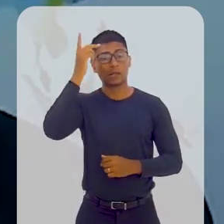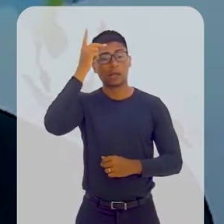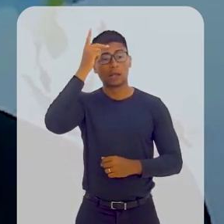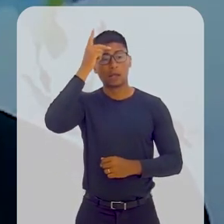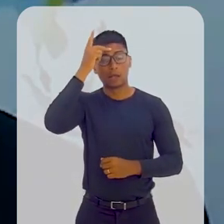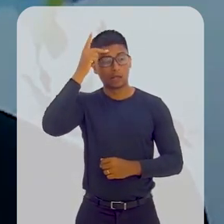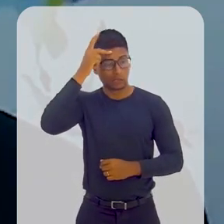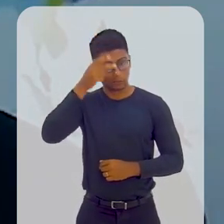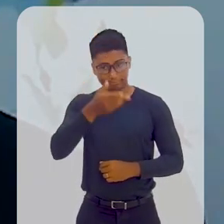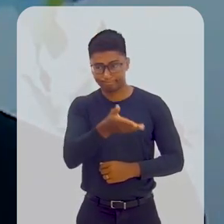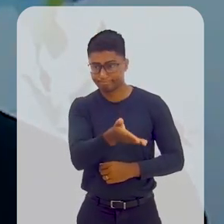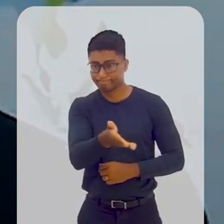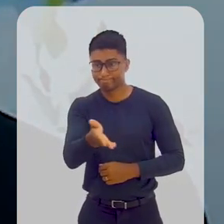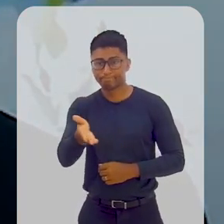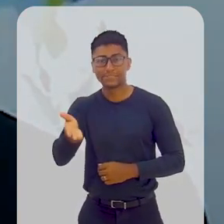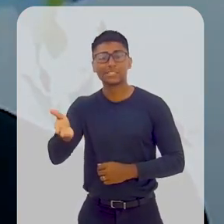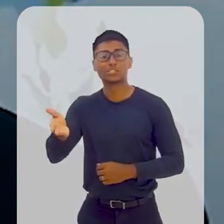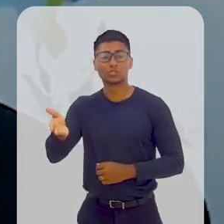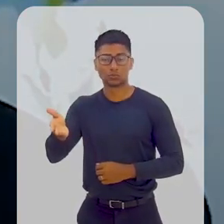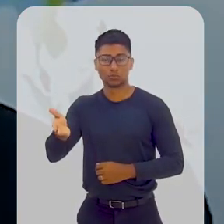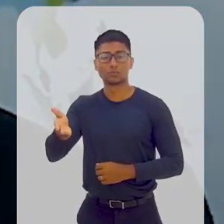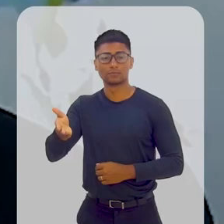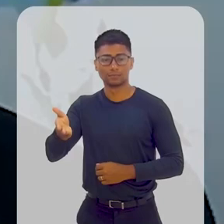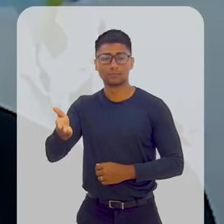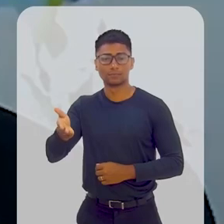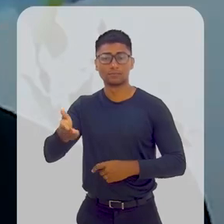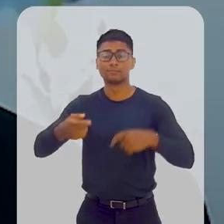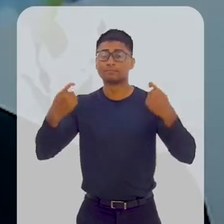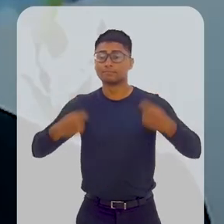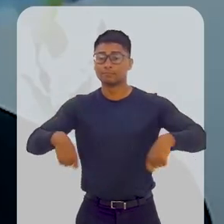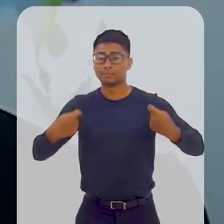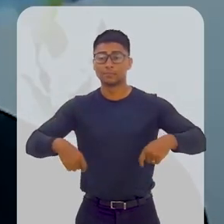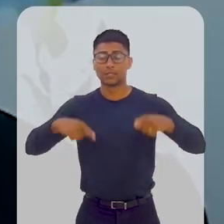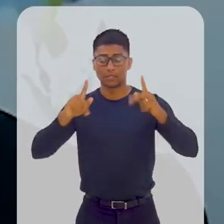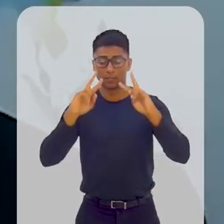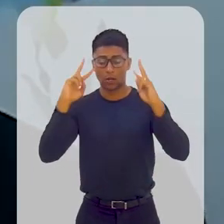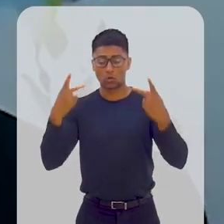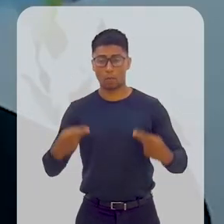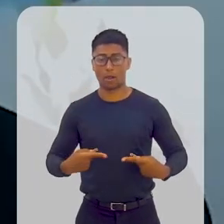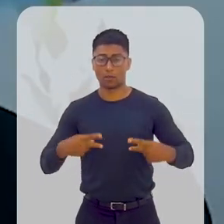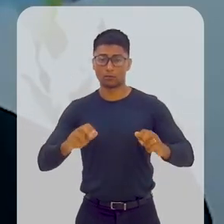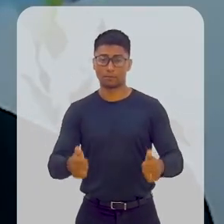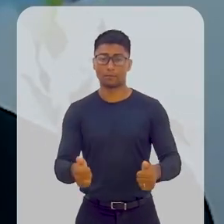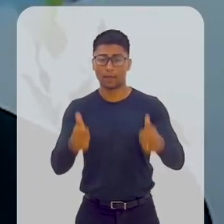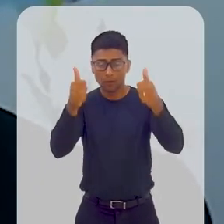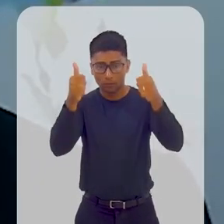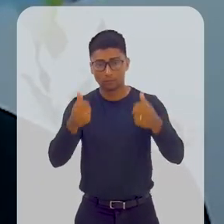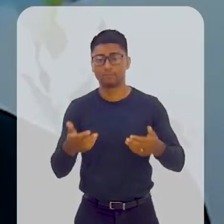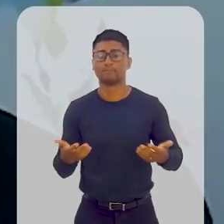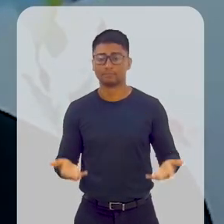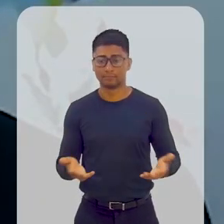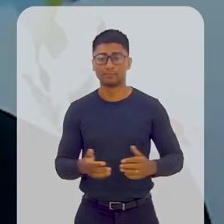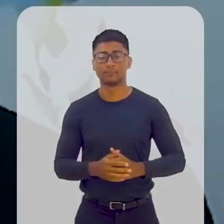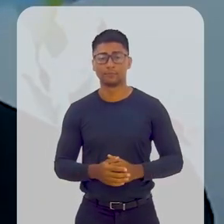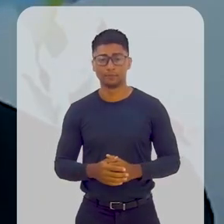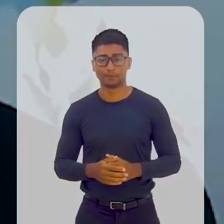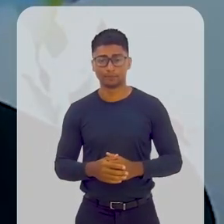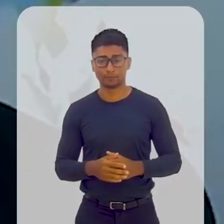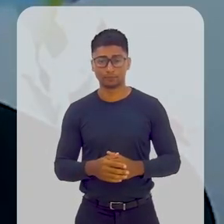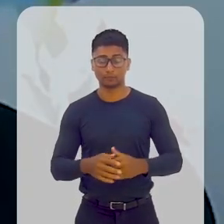né? Na verdade, o que nós mais precisamos são de seres humanos melhores, pessoas, é o que justamente nos